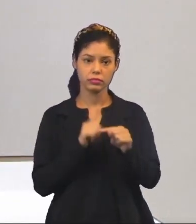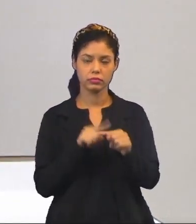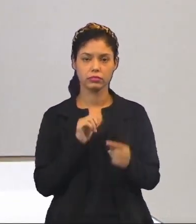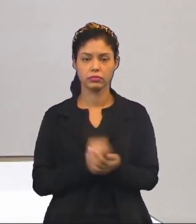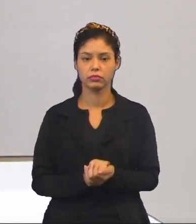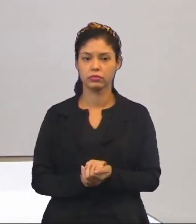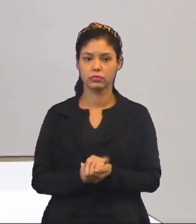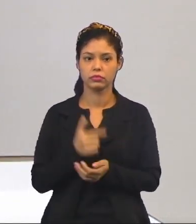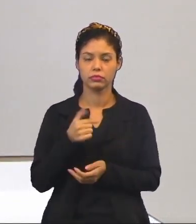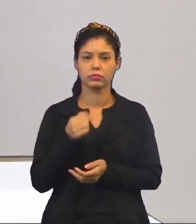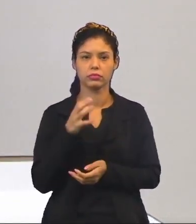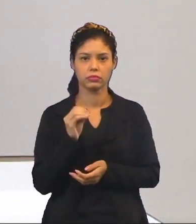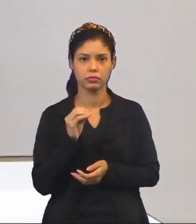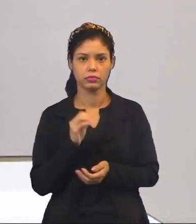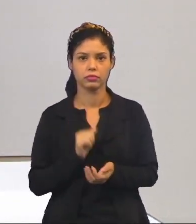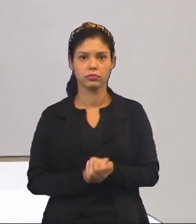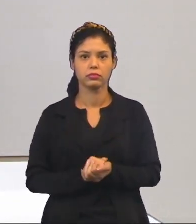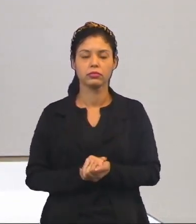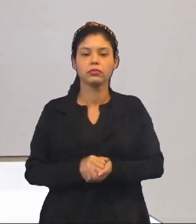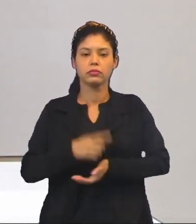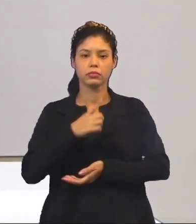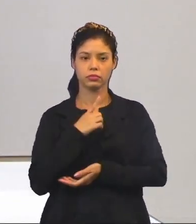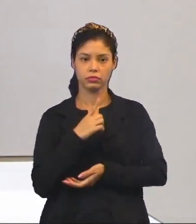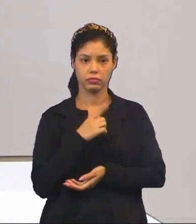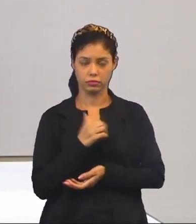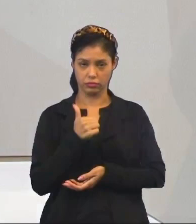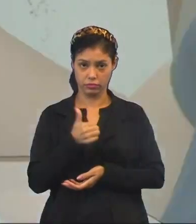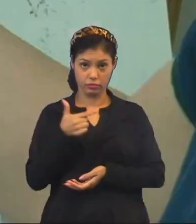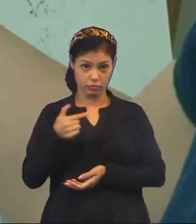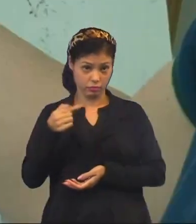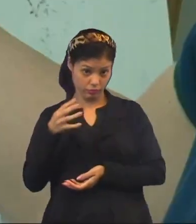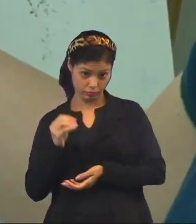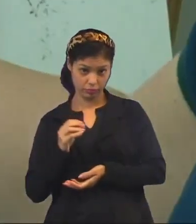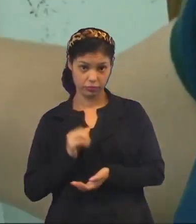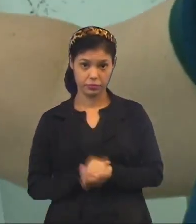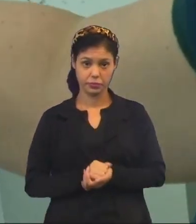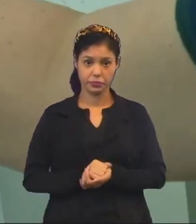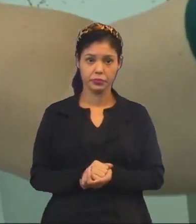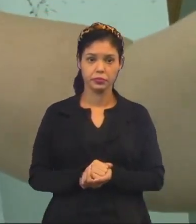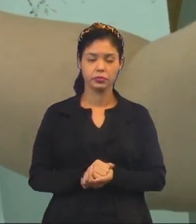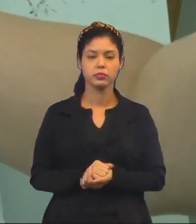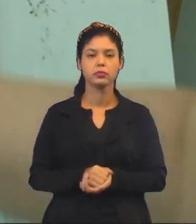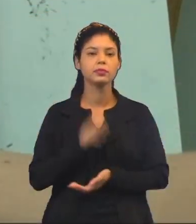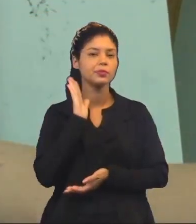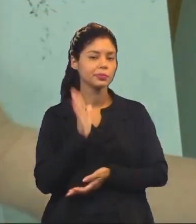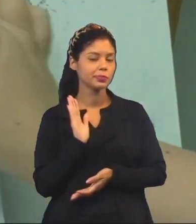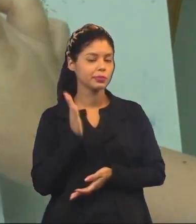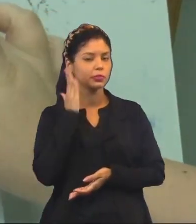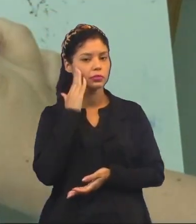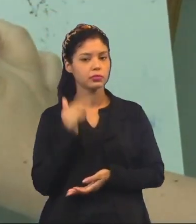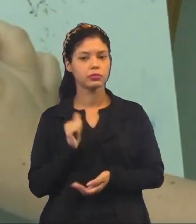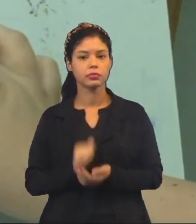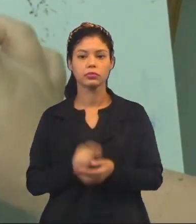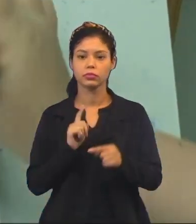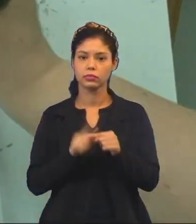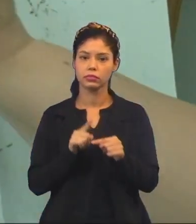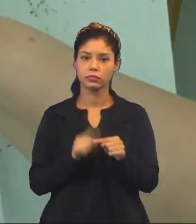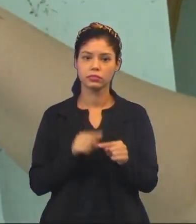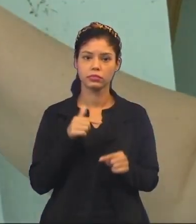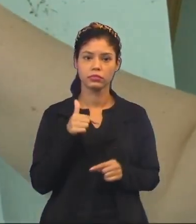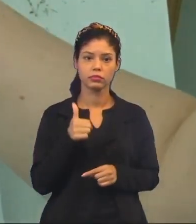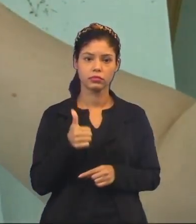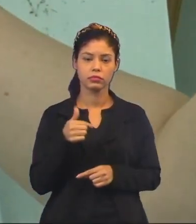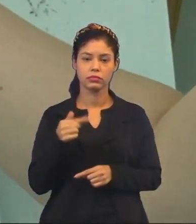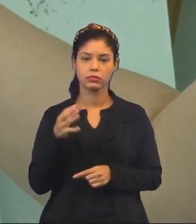mais 70, eu vou ter 170. E eu já sei que vou ter mais 170